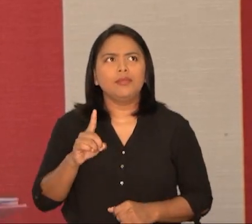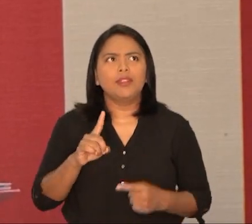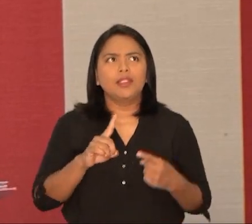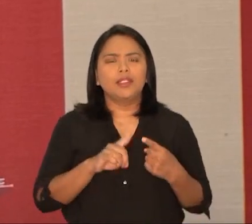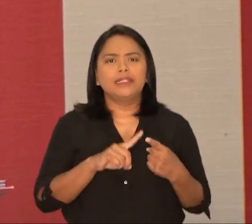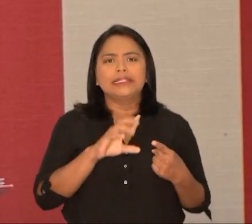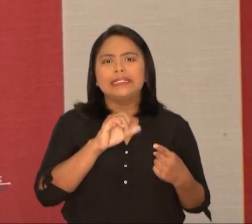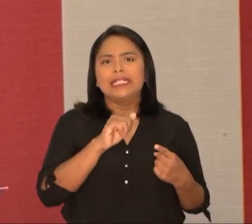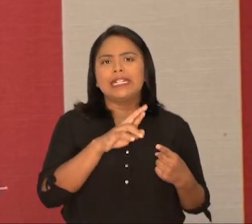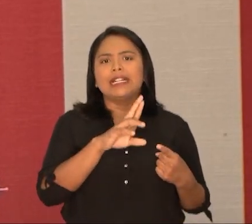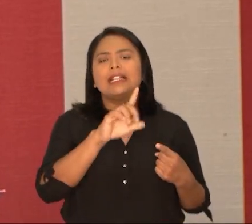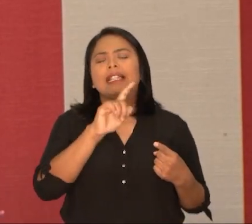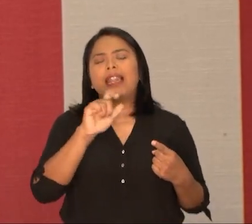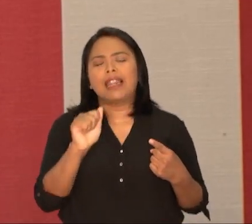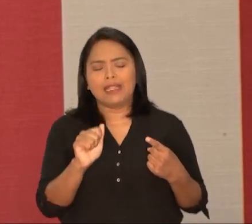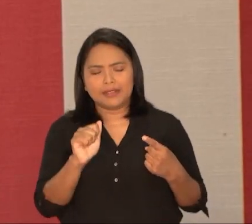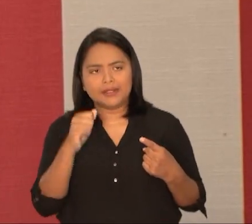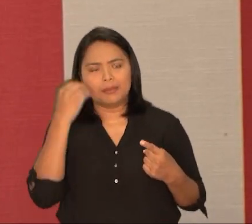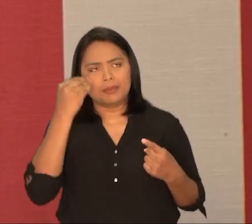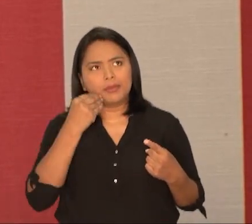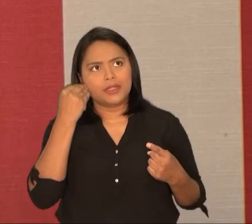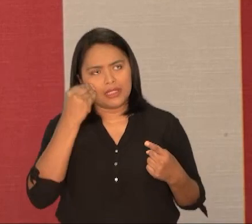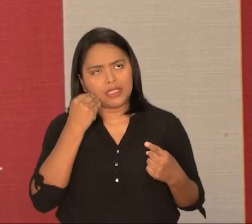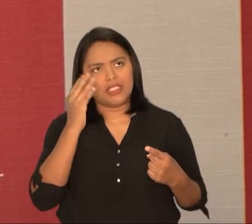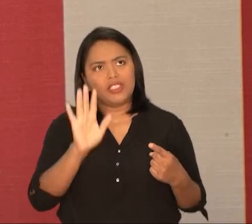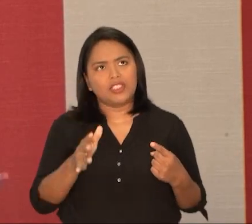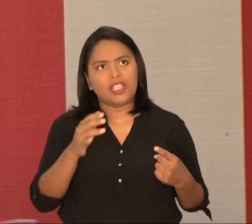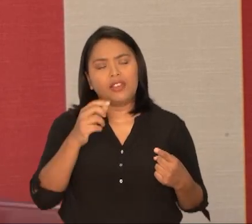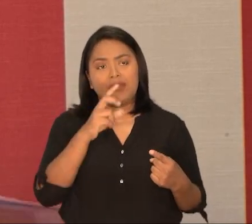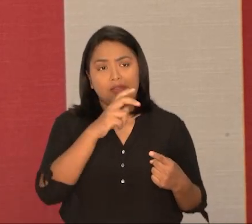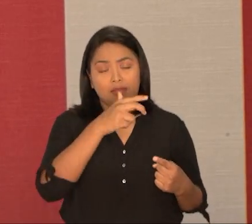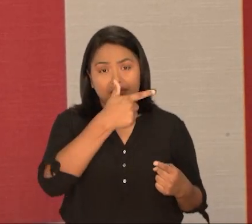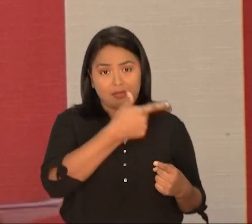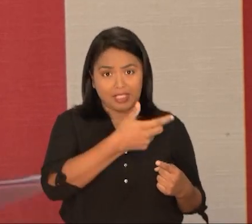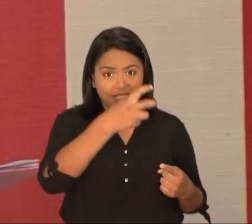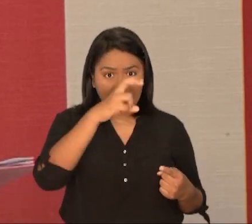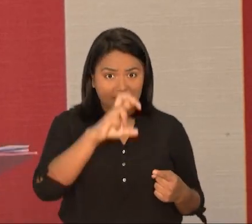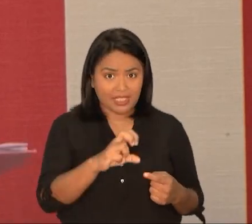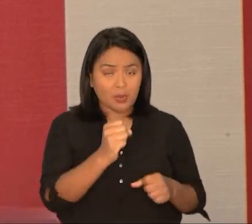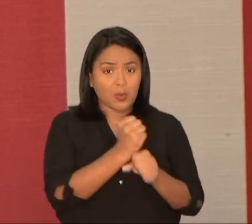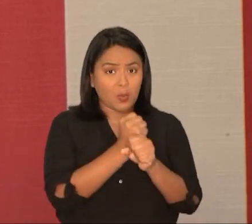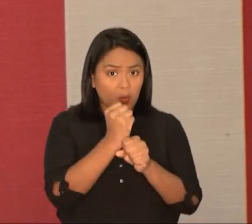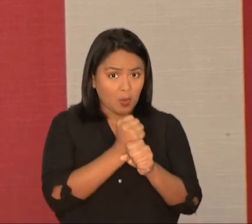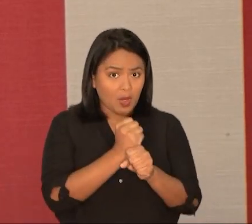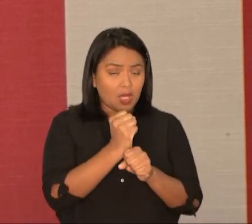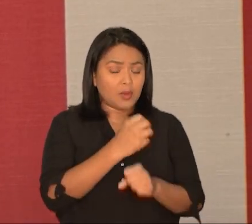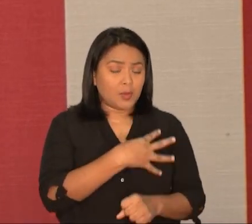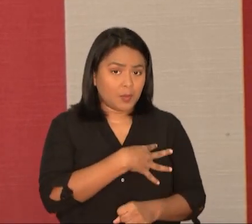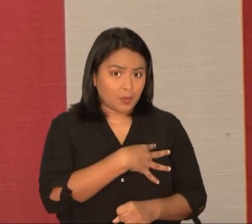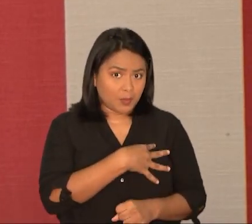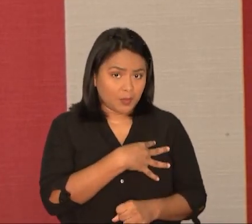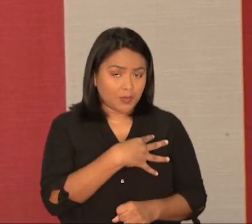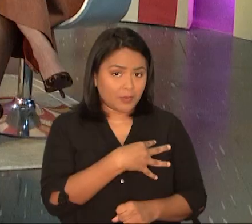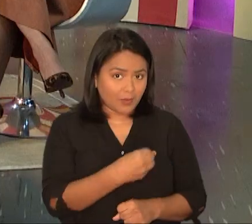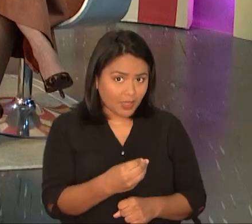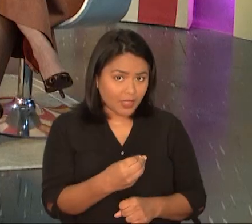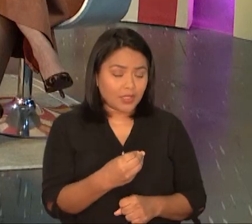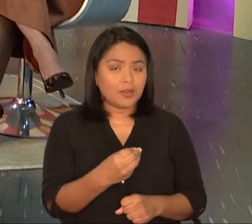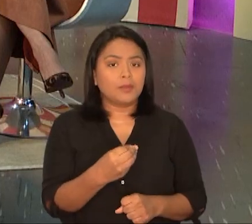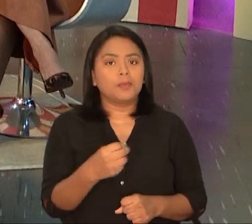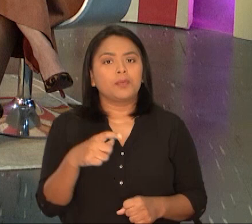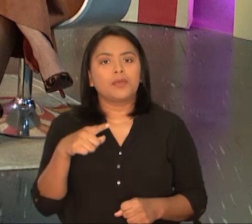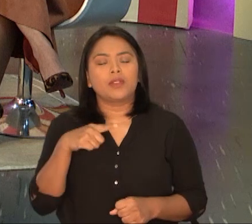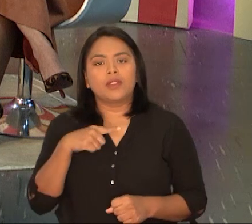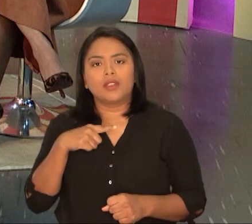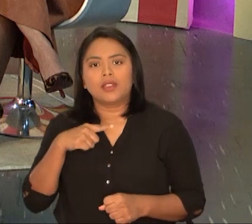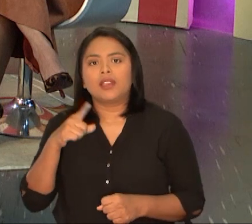mãe há 25 anos. E a Jéssica, como nós falamos, está na sua primeira gestação. Também temos a Josi, que é mãe da